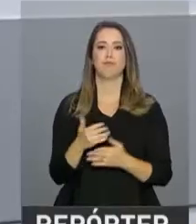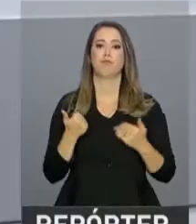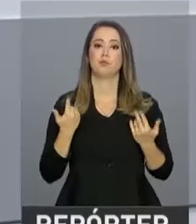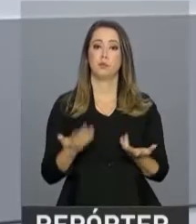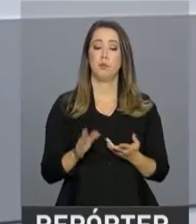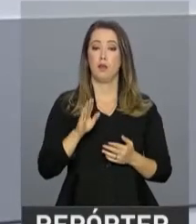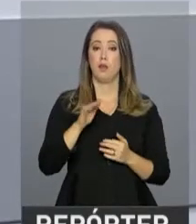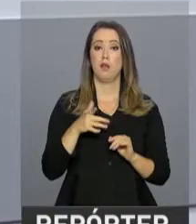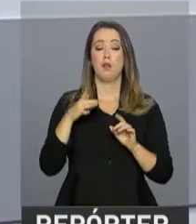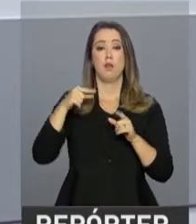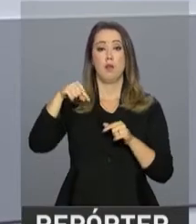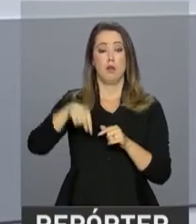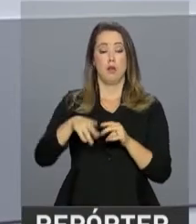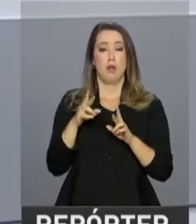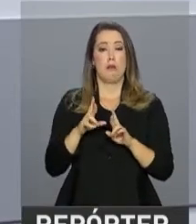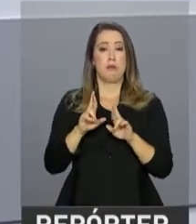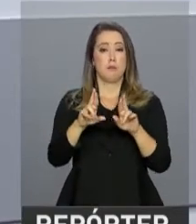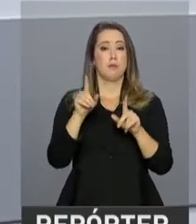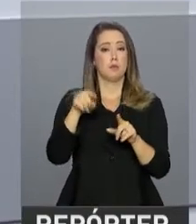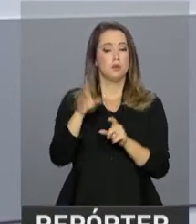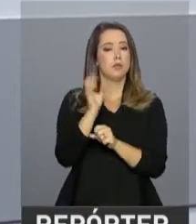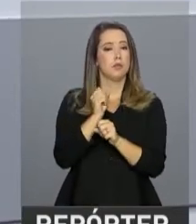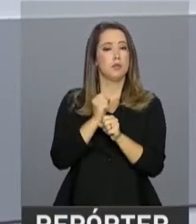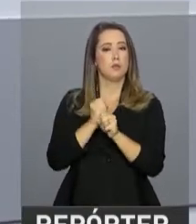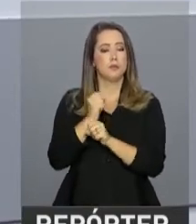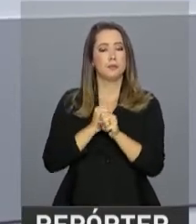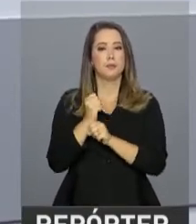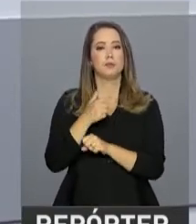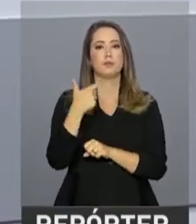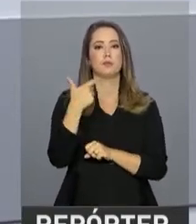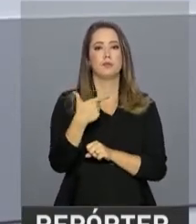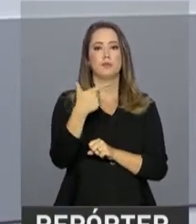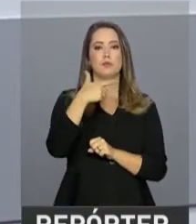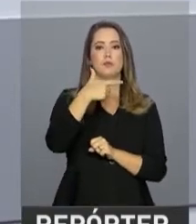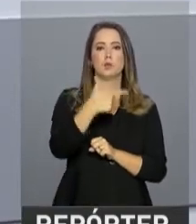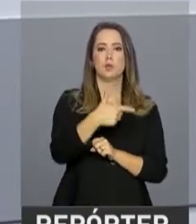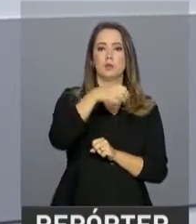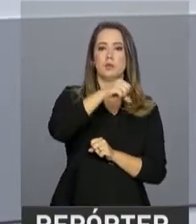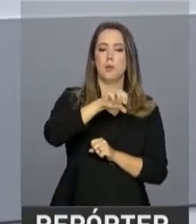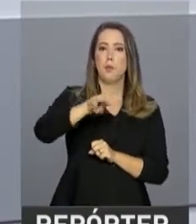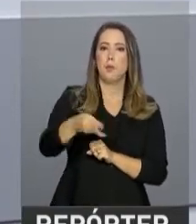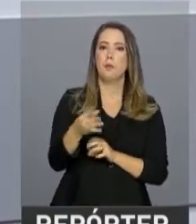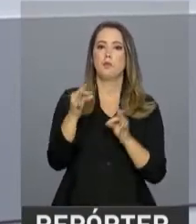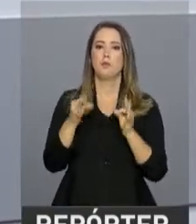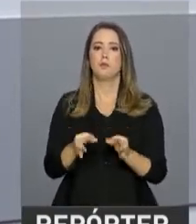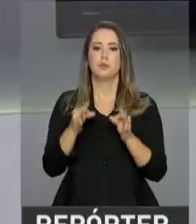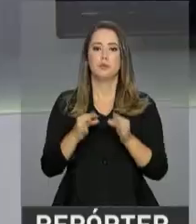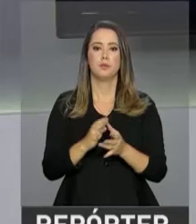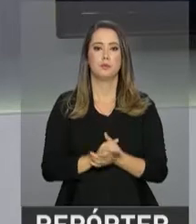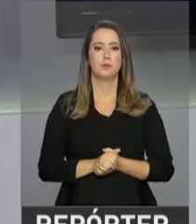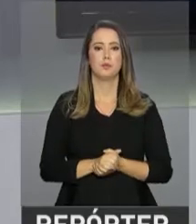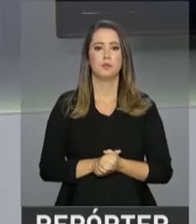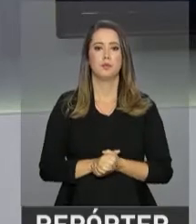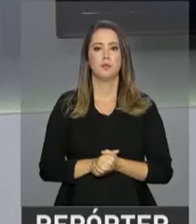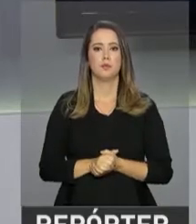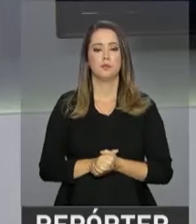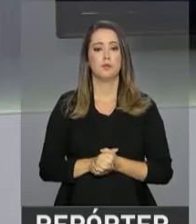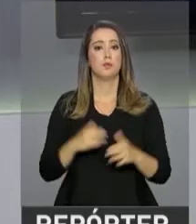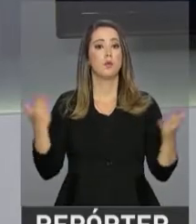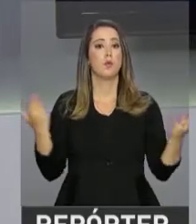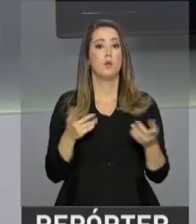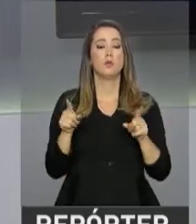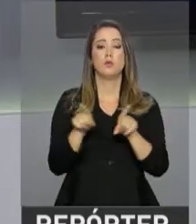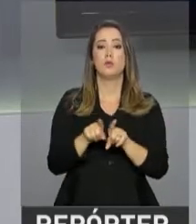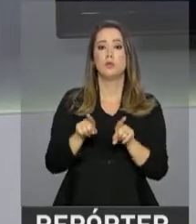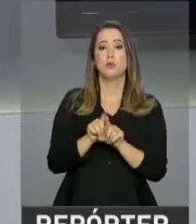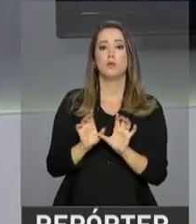previsão nacional para a safra de grãos este ano é de 229 milhões de toneladas. E hoje